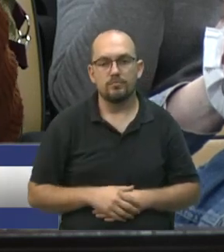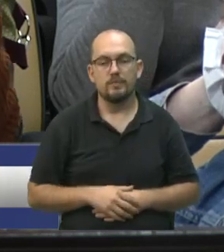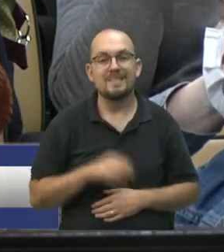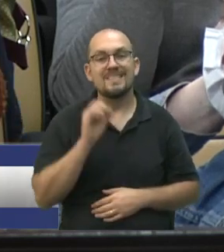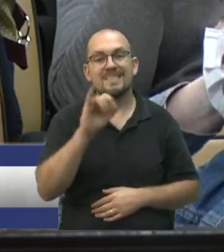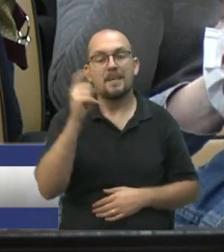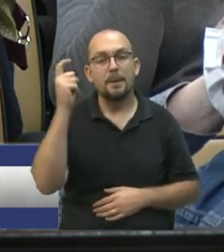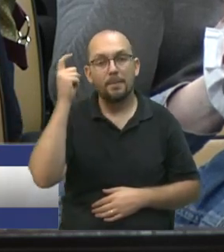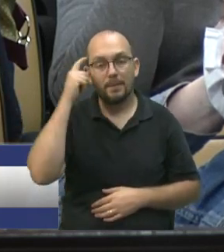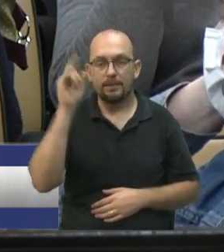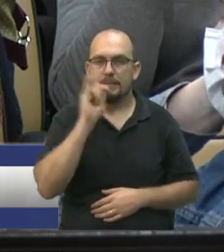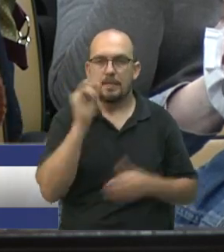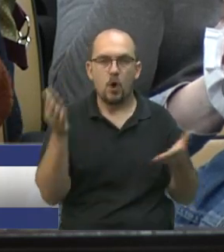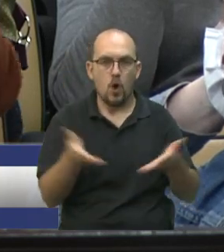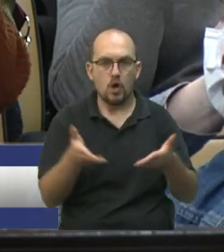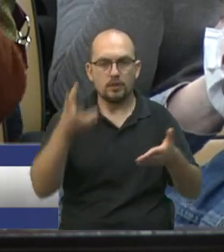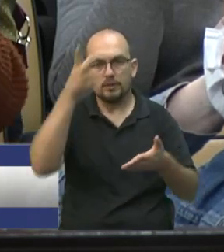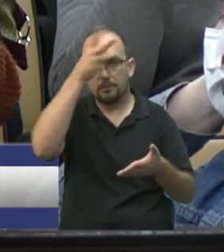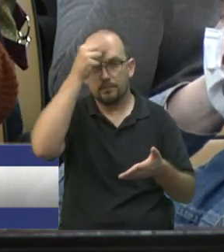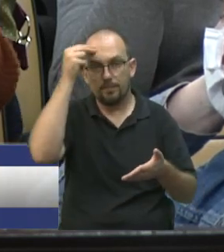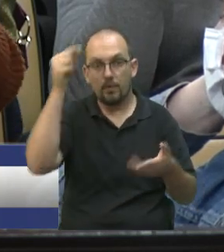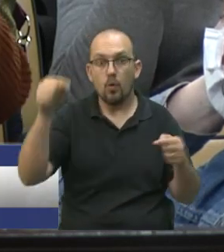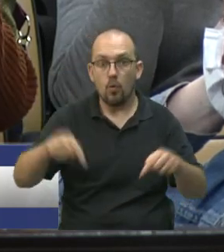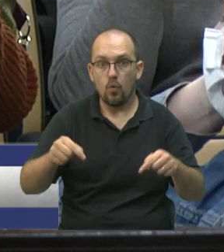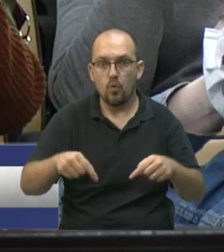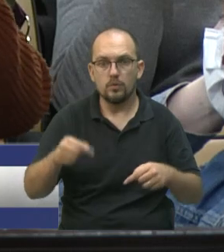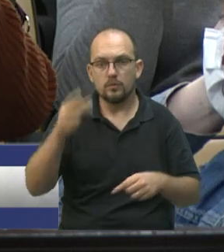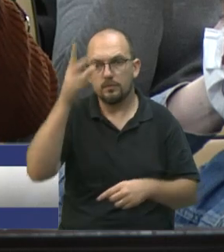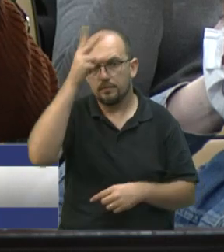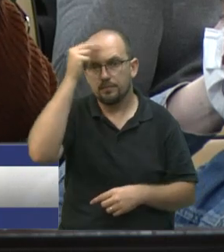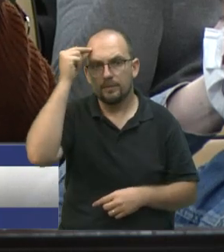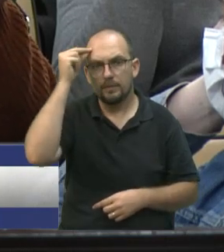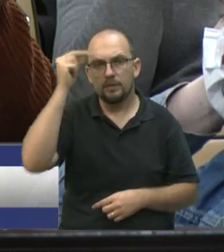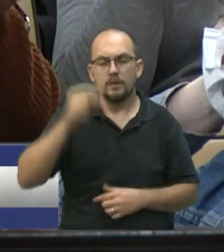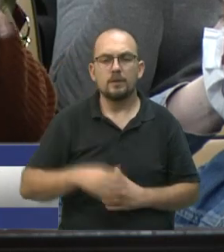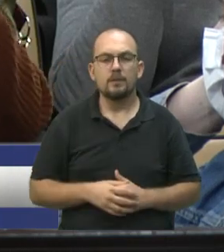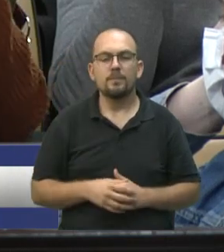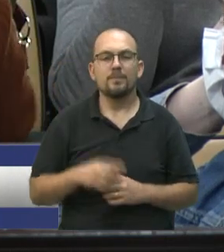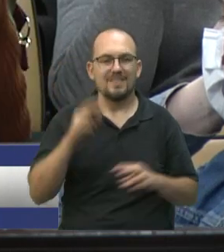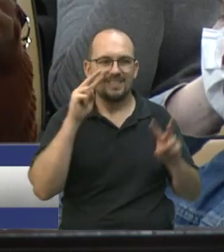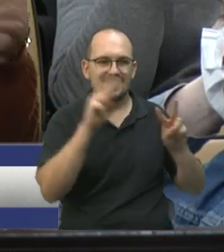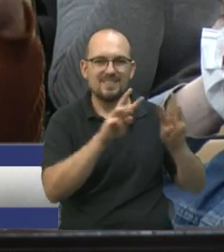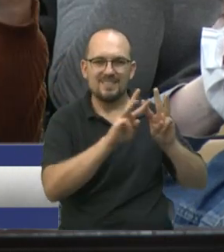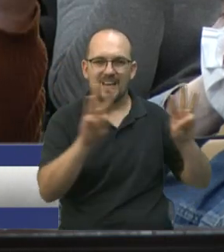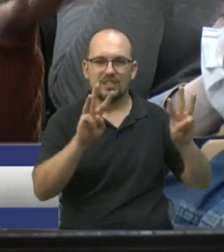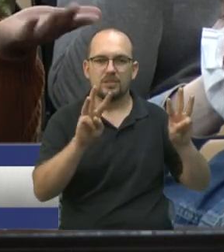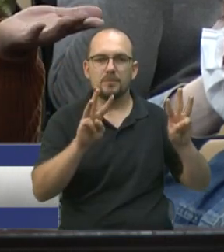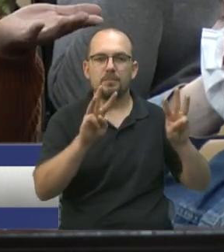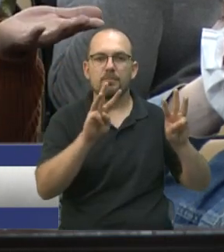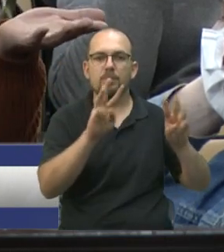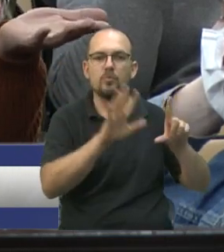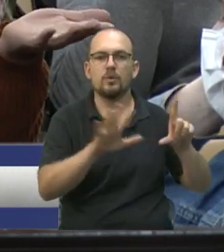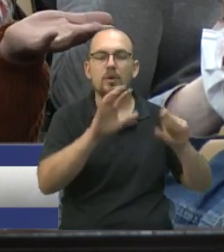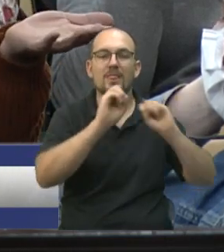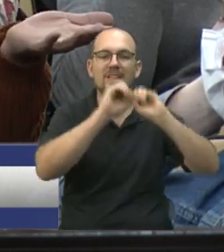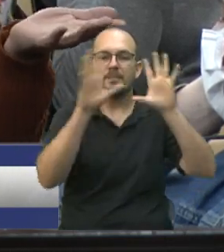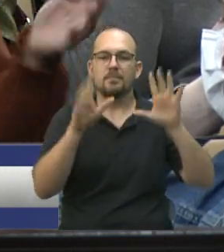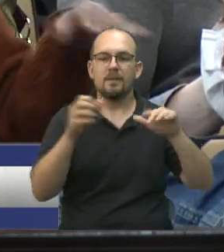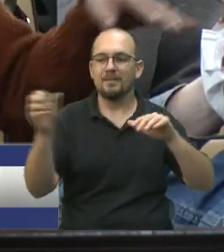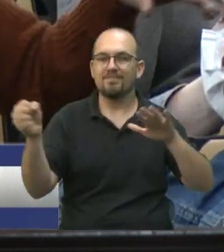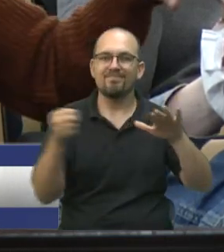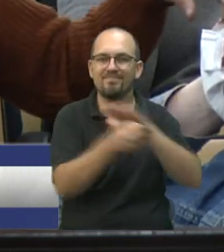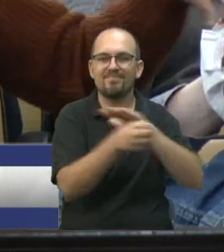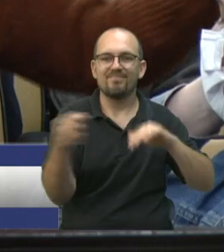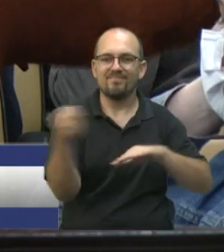pensar que hoje a prefeitura, hoje calculando a transparência, em cargos e funções de educação